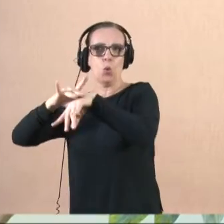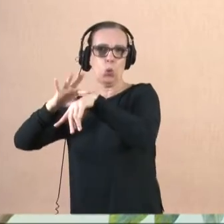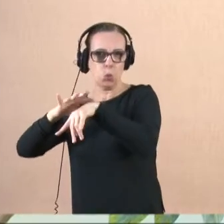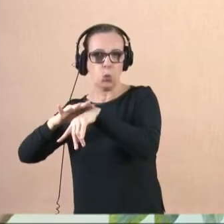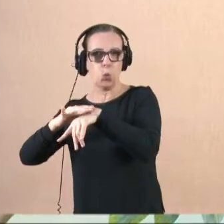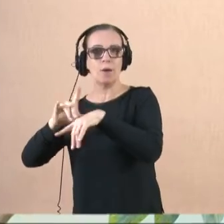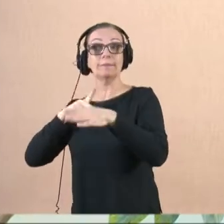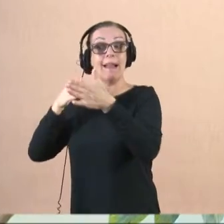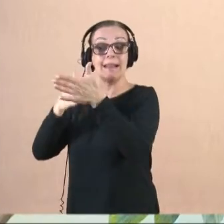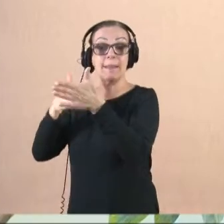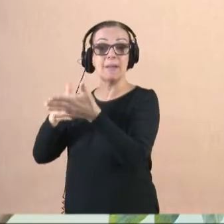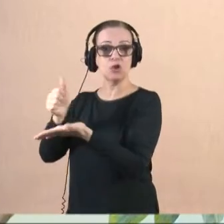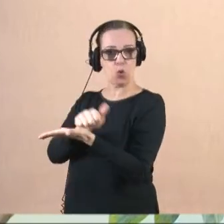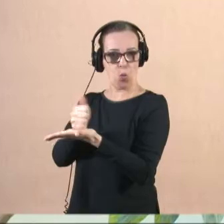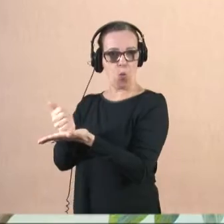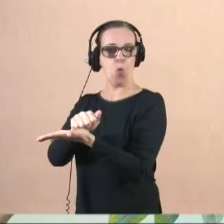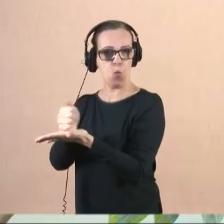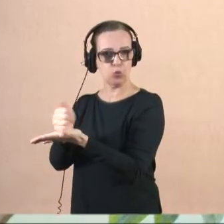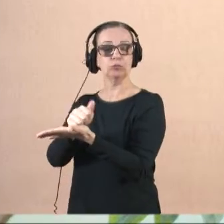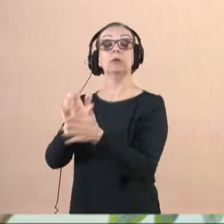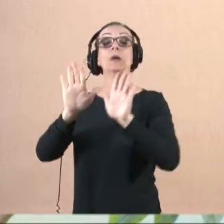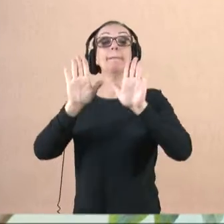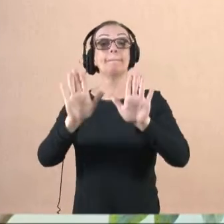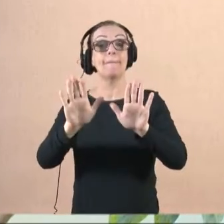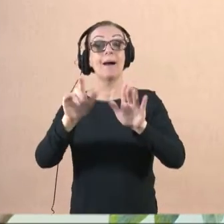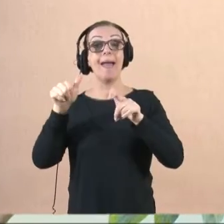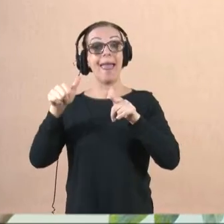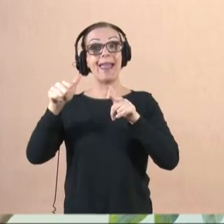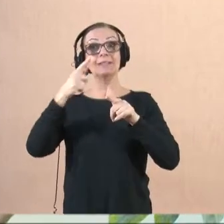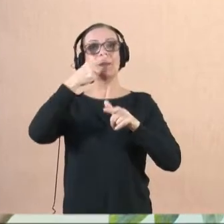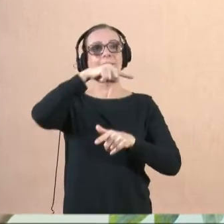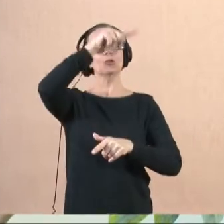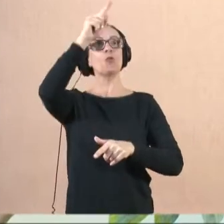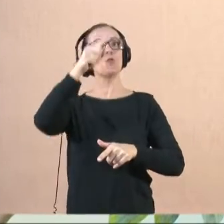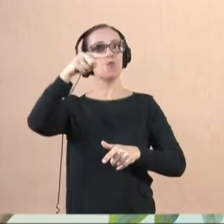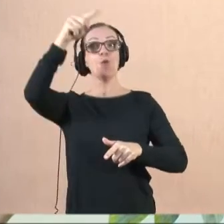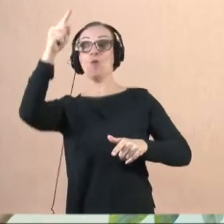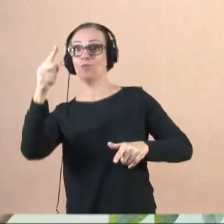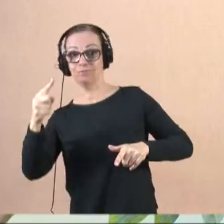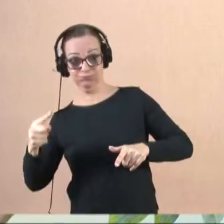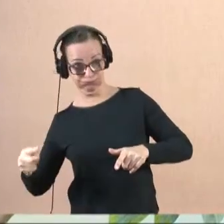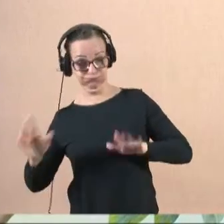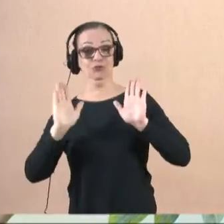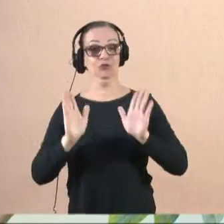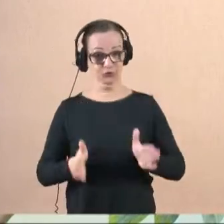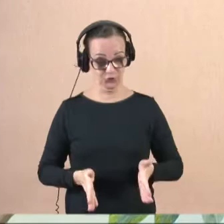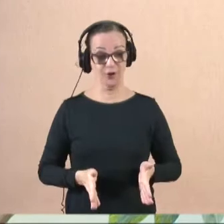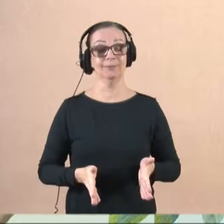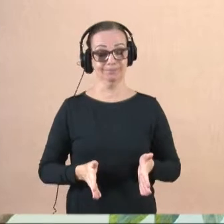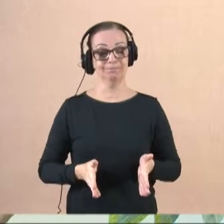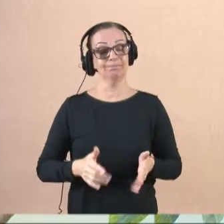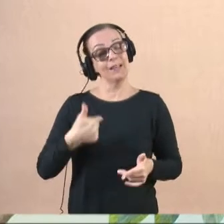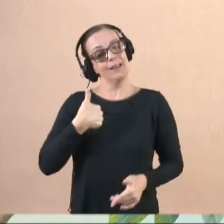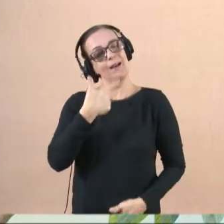limite de controle essa curva já despencou praticamente bom então